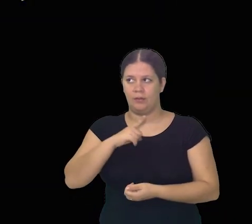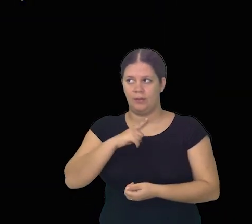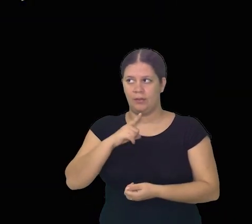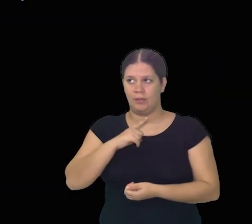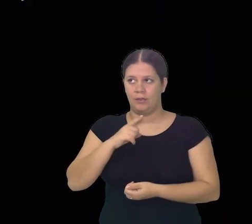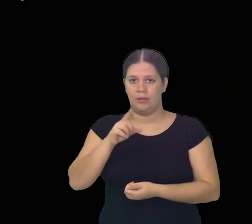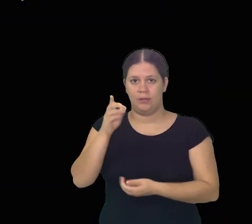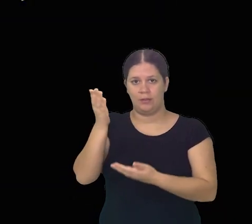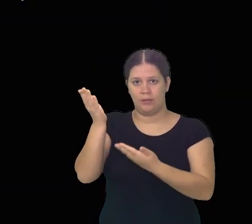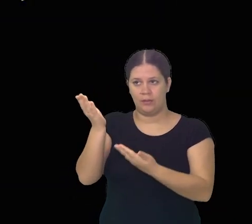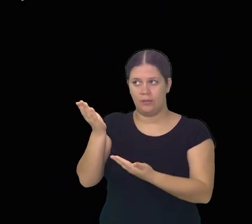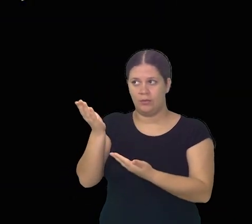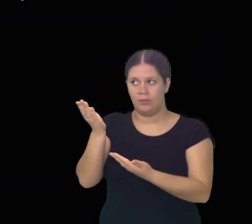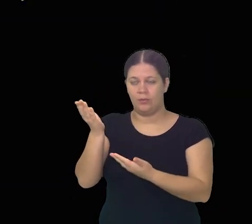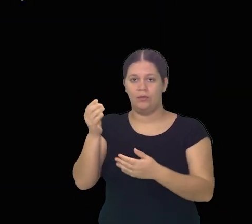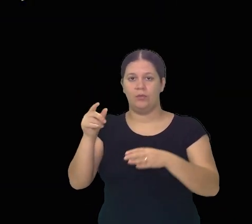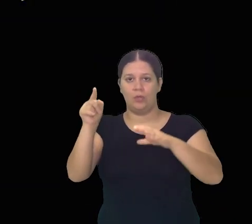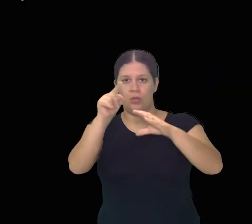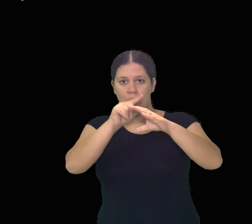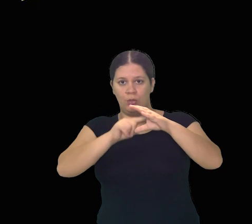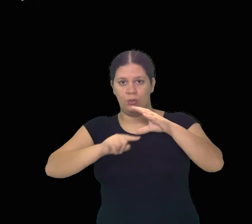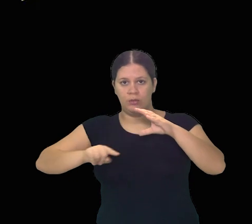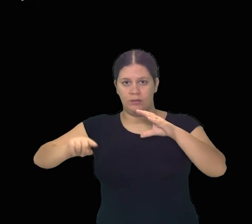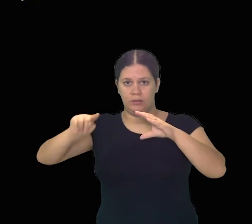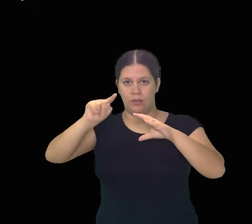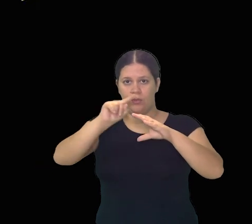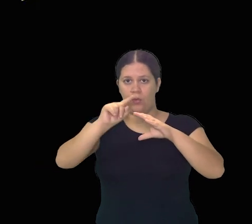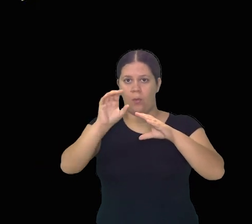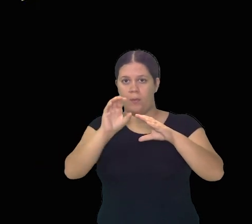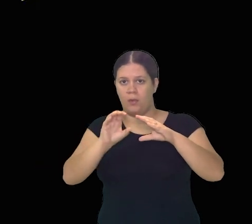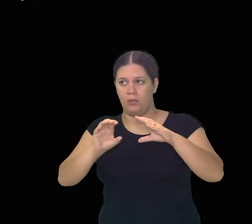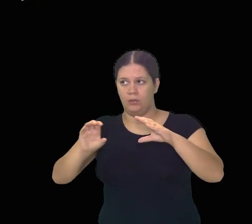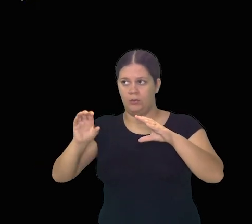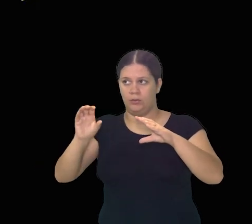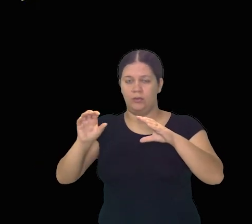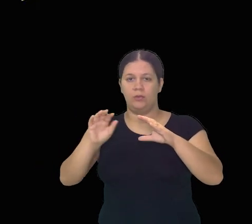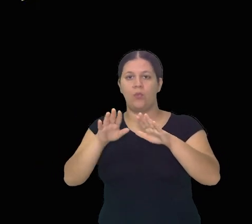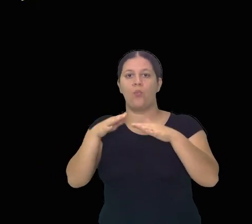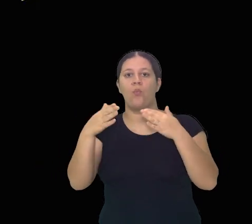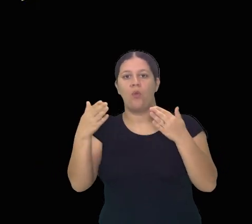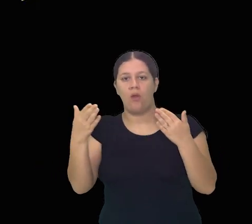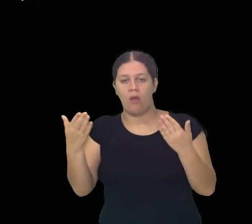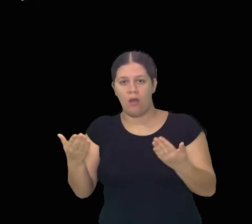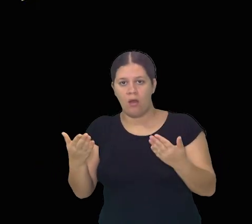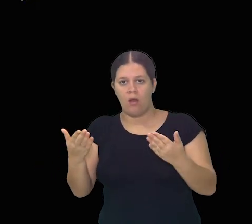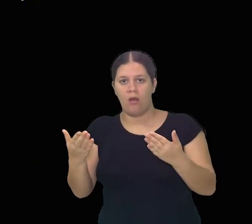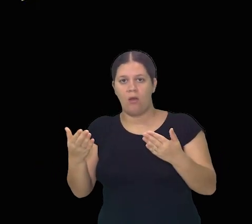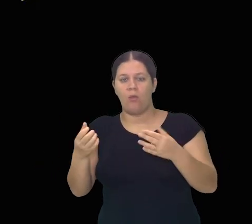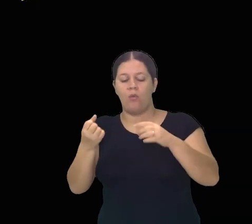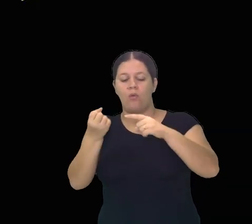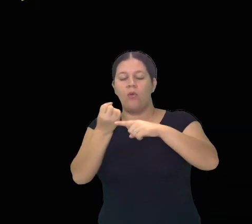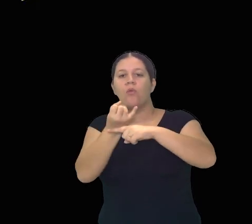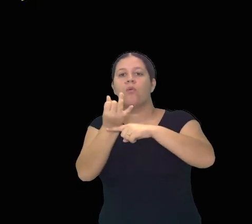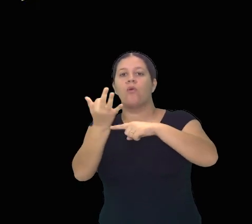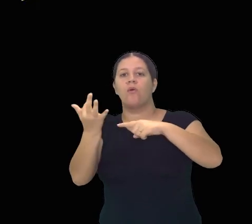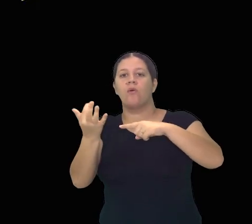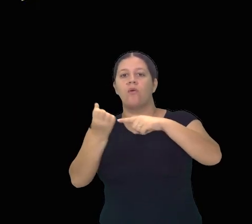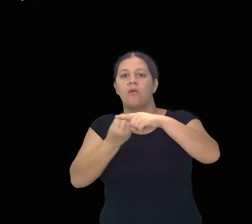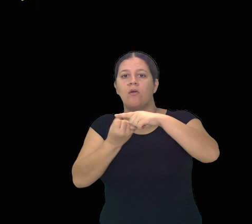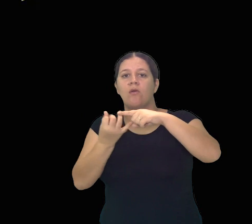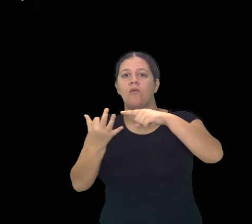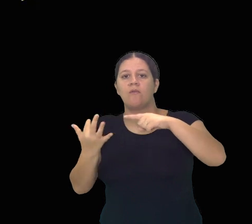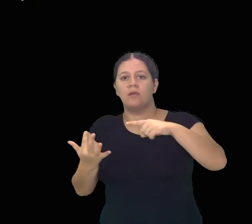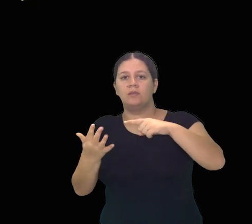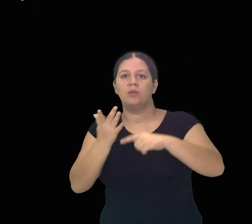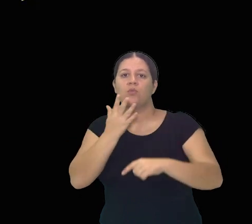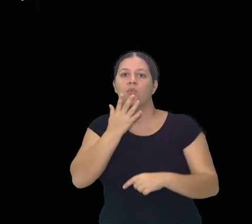Aqui está representado um círculo completo. Qual a fração do círculo está